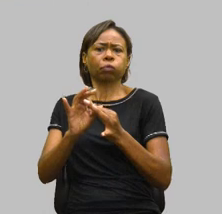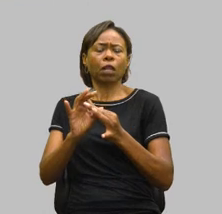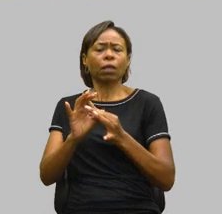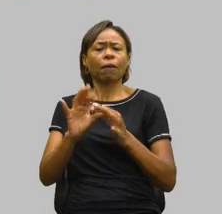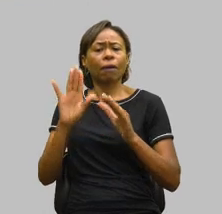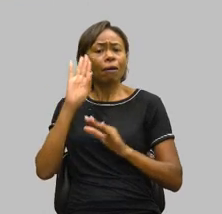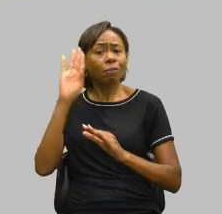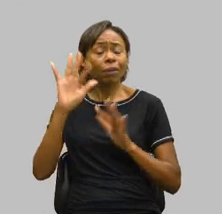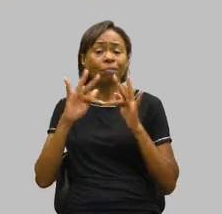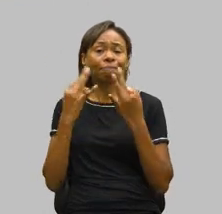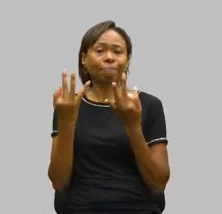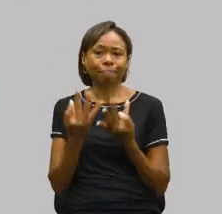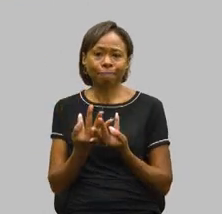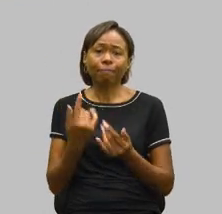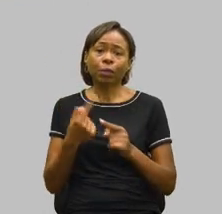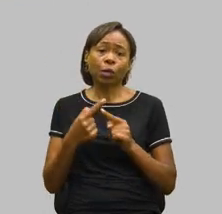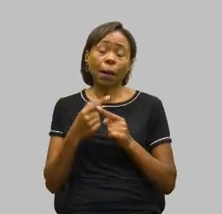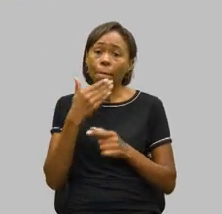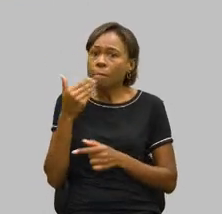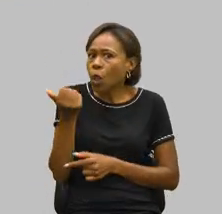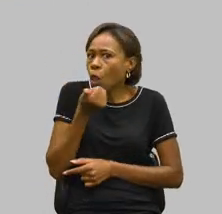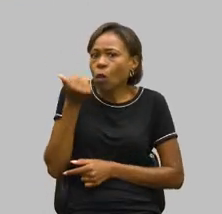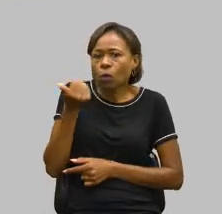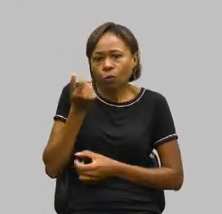família que é a melhor forma de